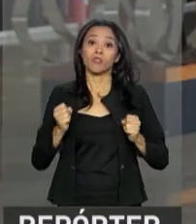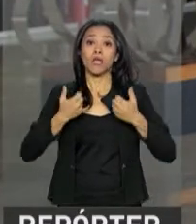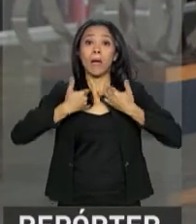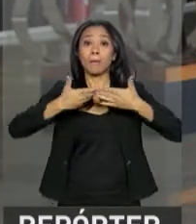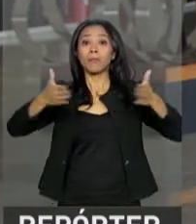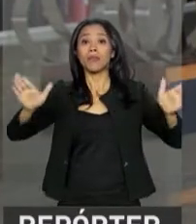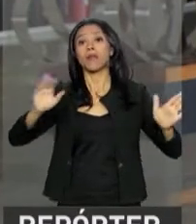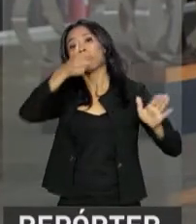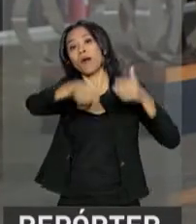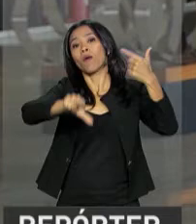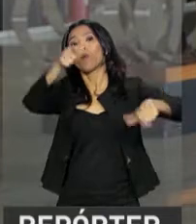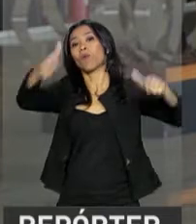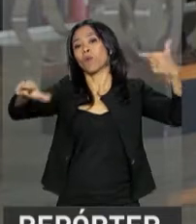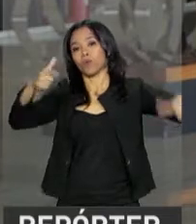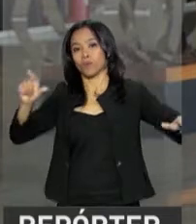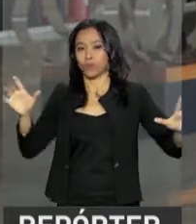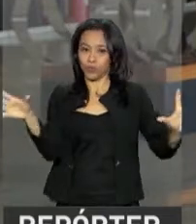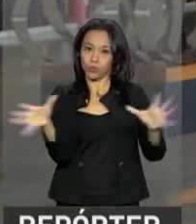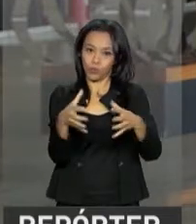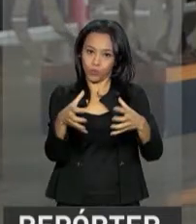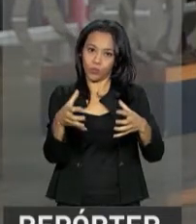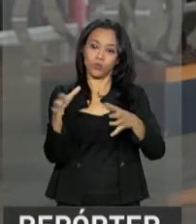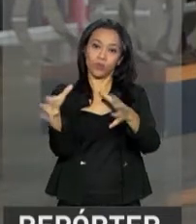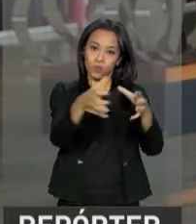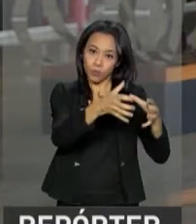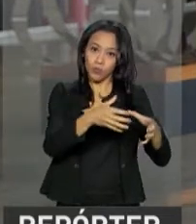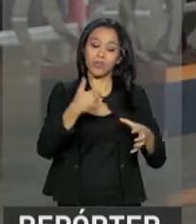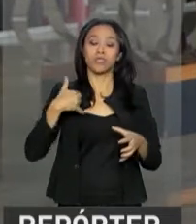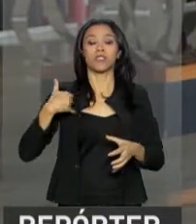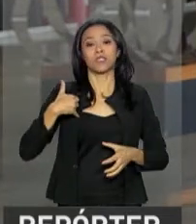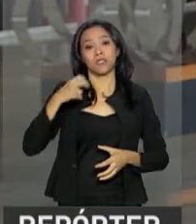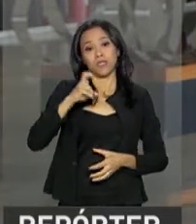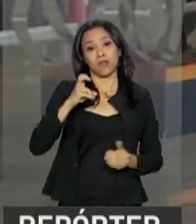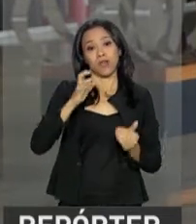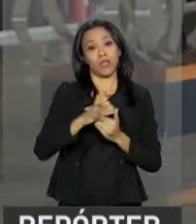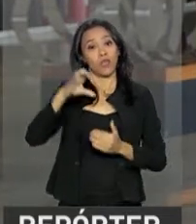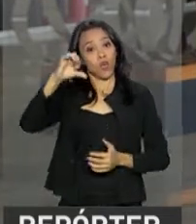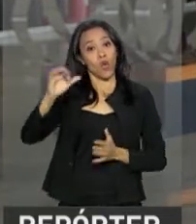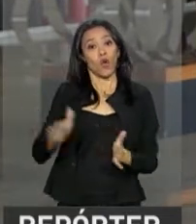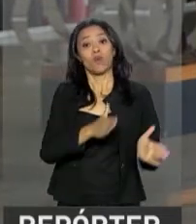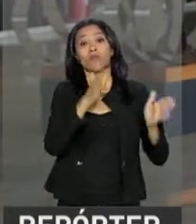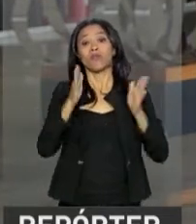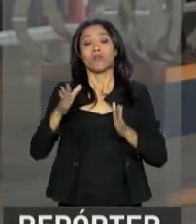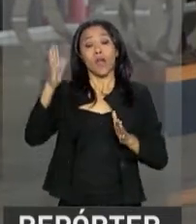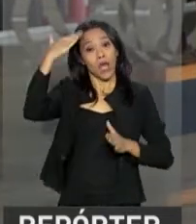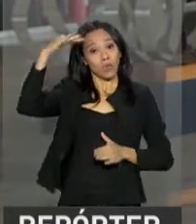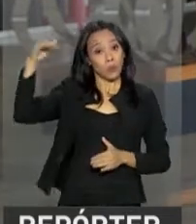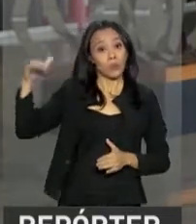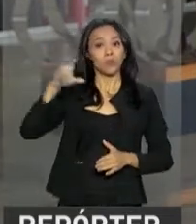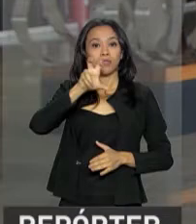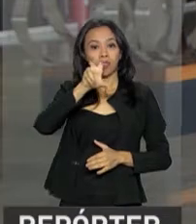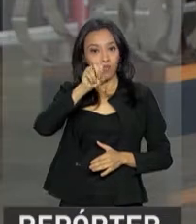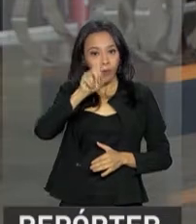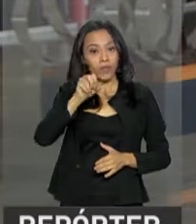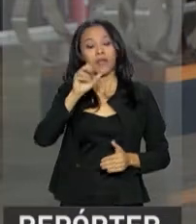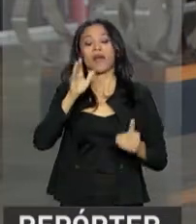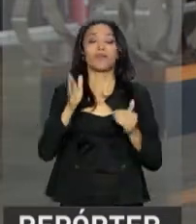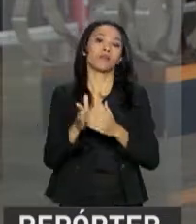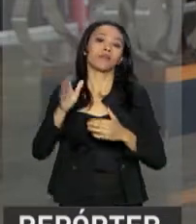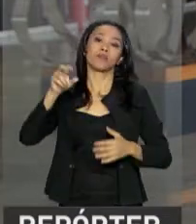ampliada para crianças de 5 a 9 anos de idade e adultos de 50 a 59